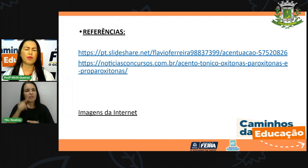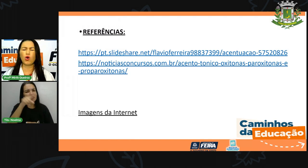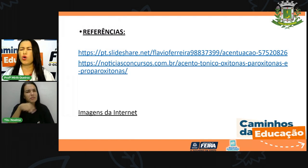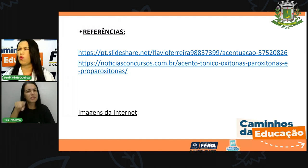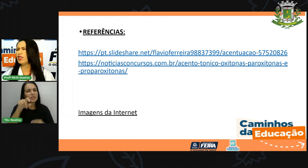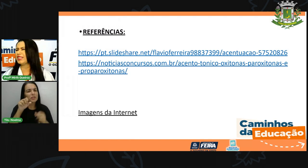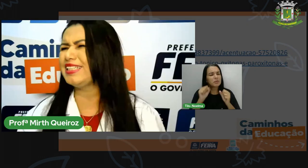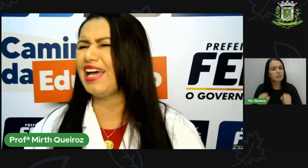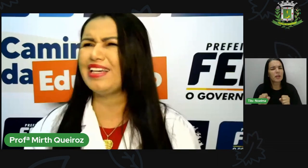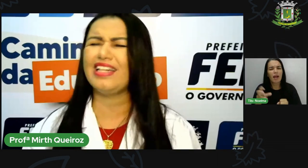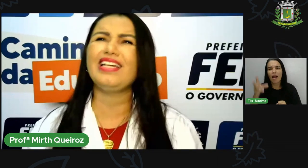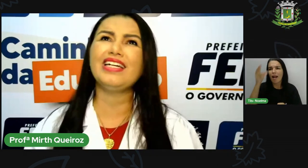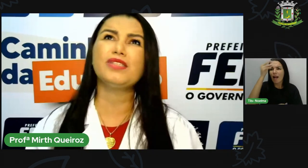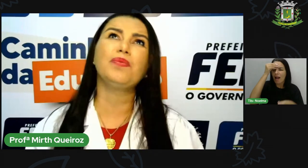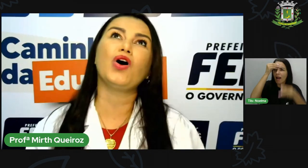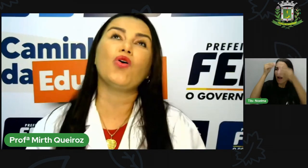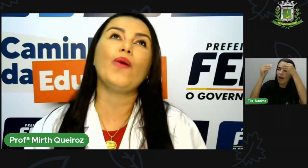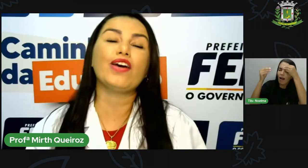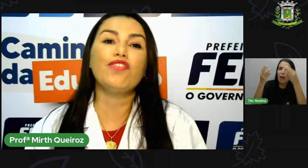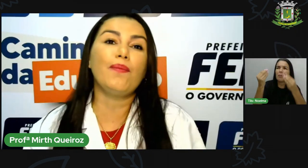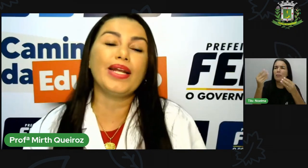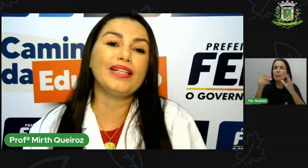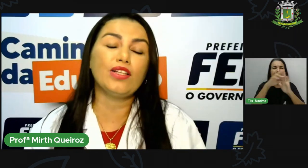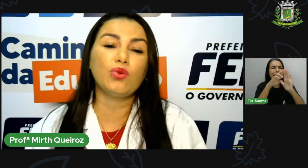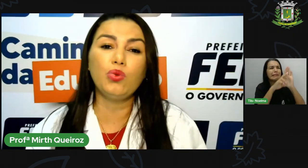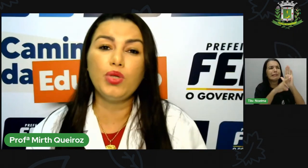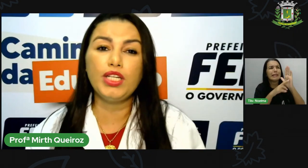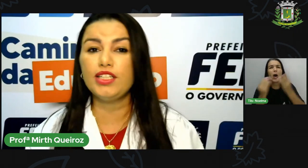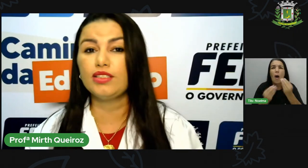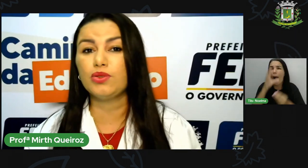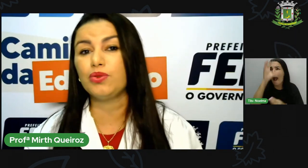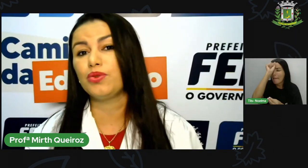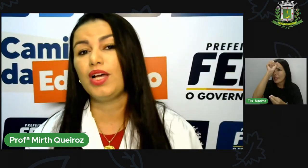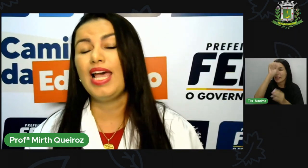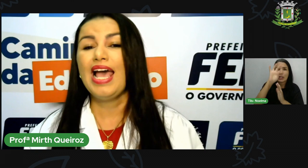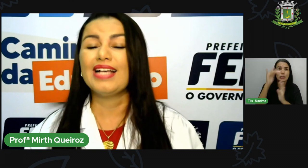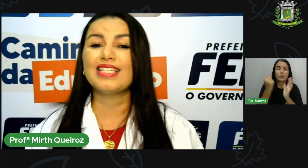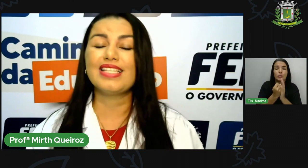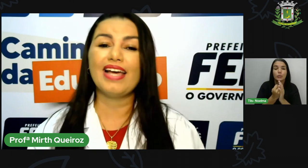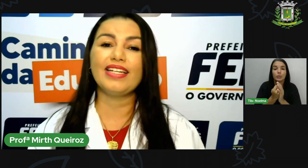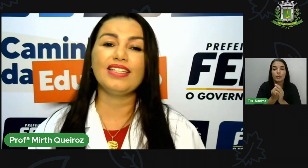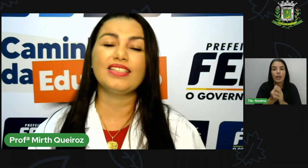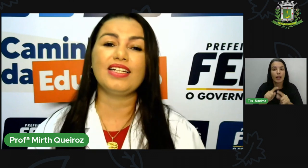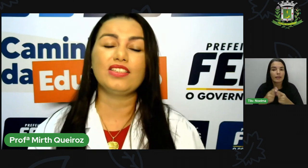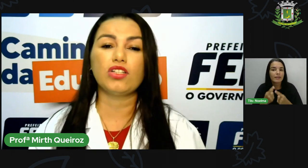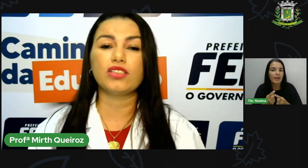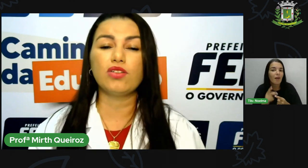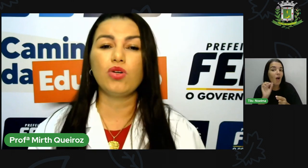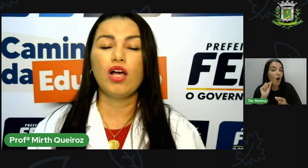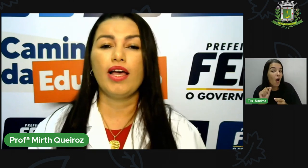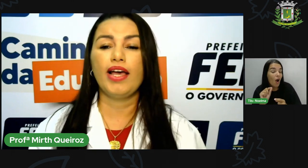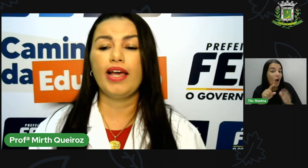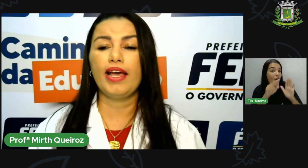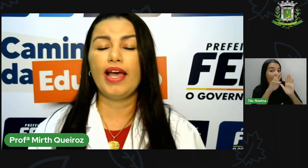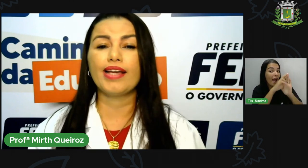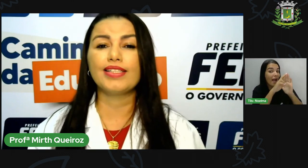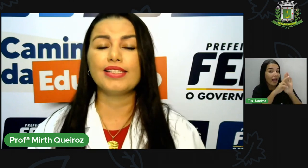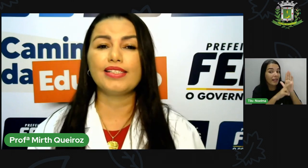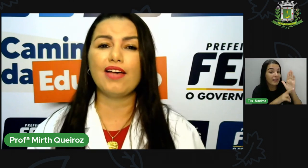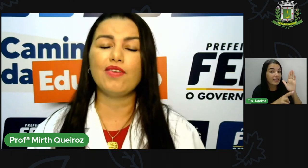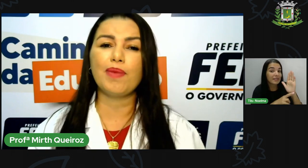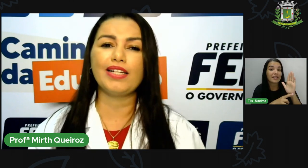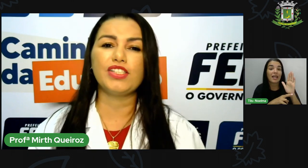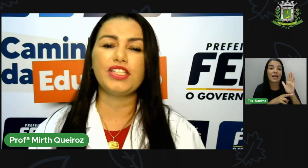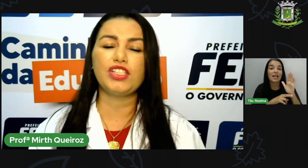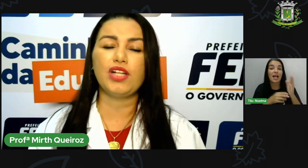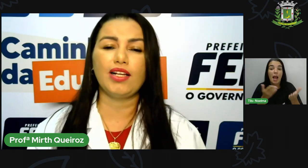aí, mas pro, quantas regrinhas, pro, como é que eu vou aprender tudo isso? Essas regrinhas aí só são regras